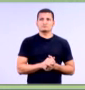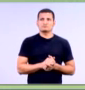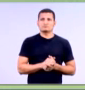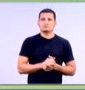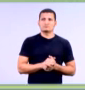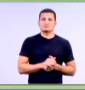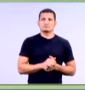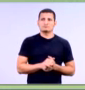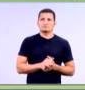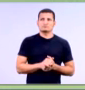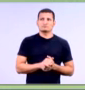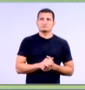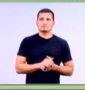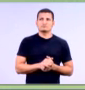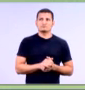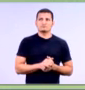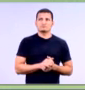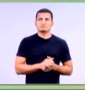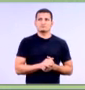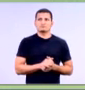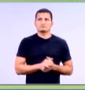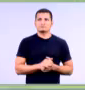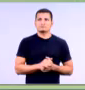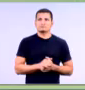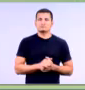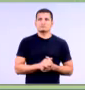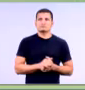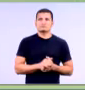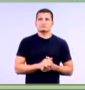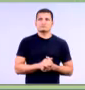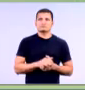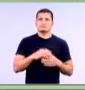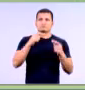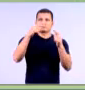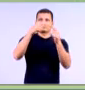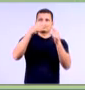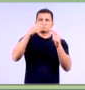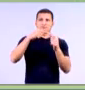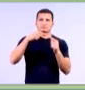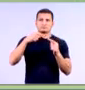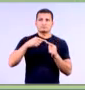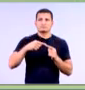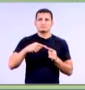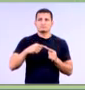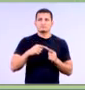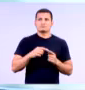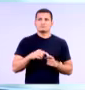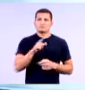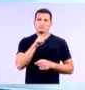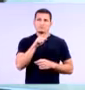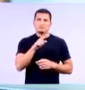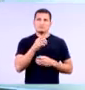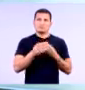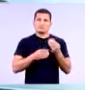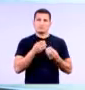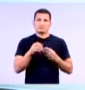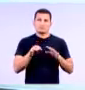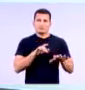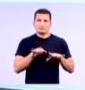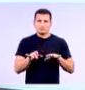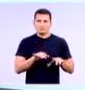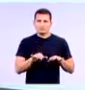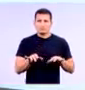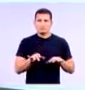saldo é o parâmetro saldo. Então, essa é a maneira que os